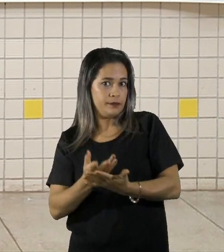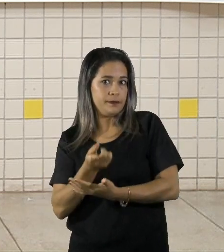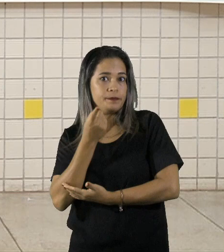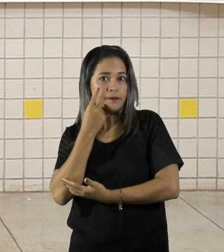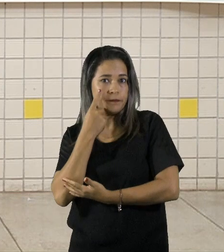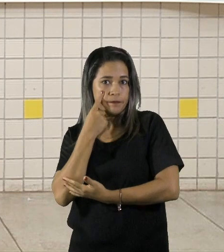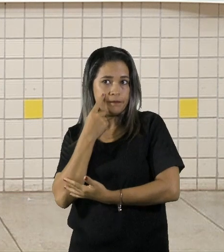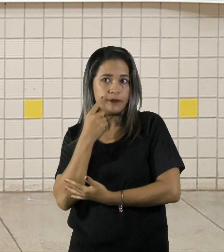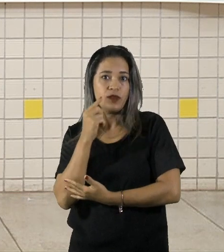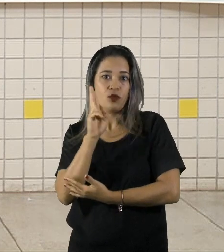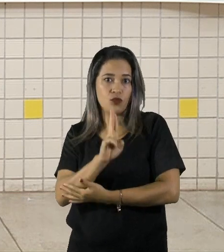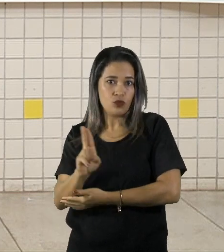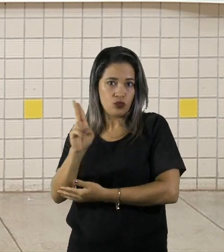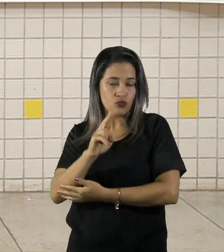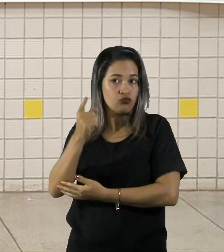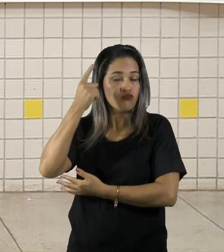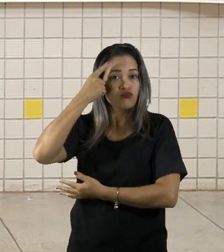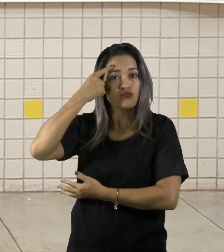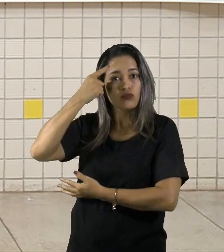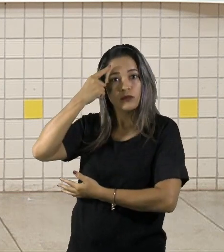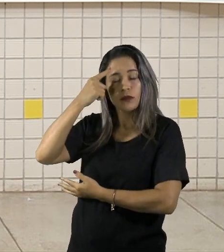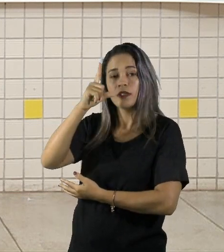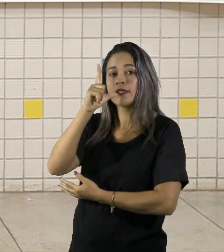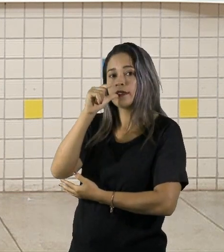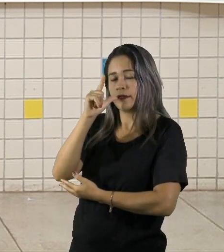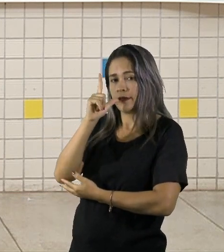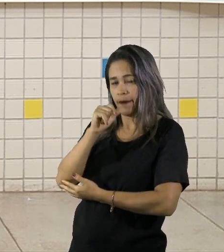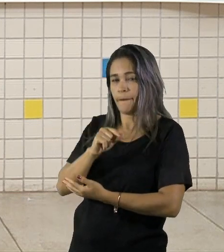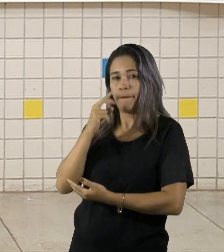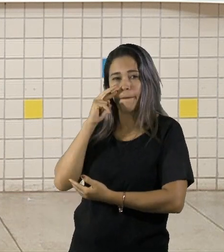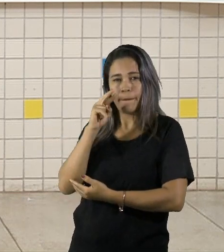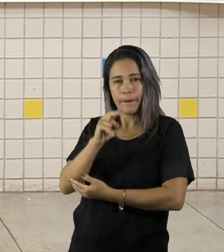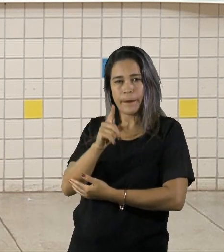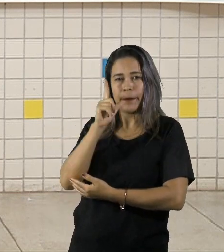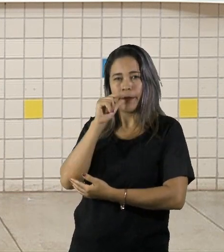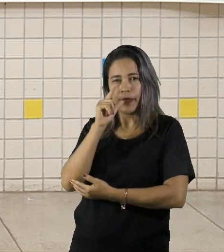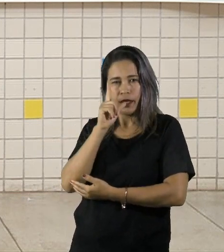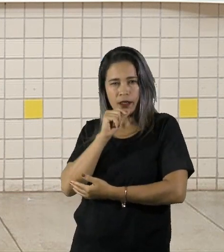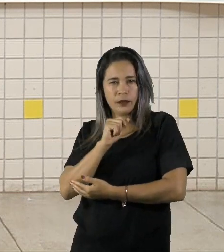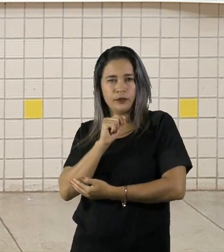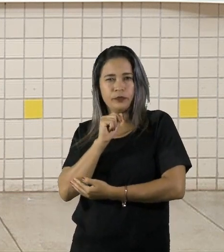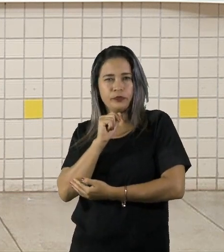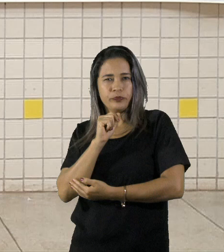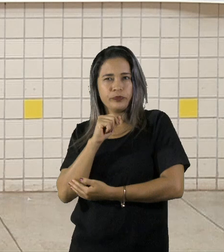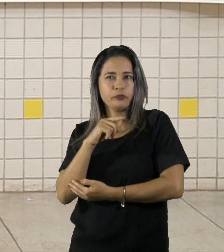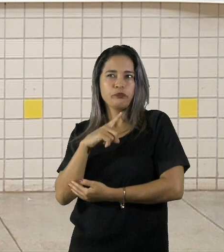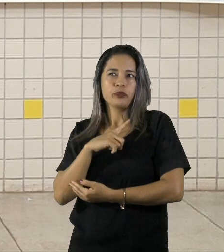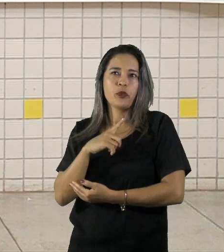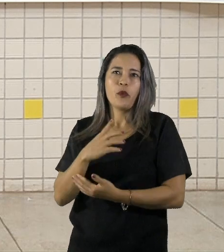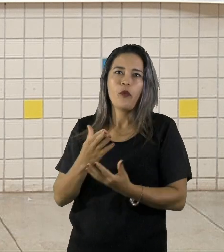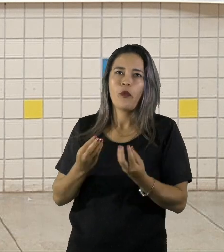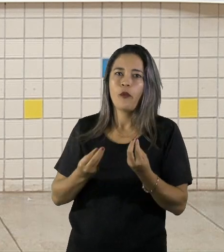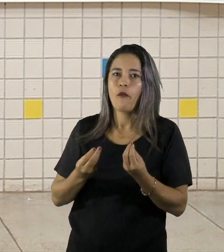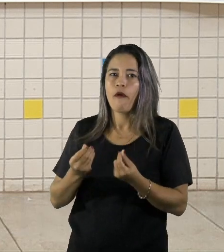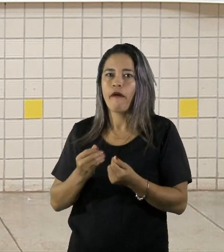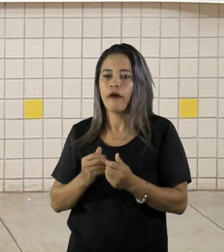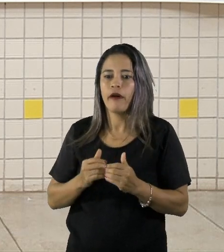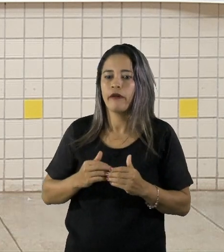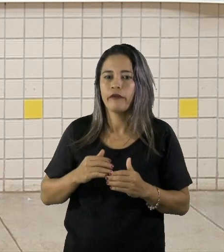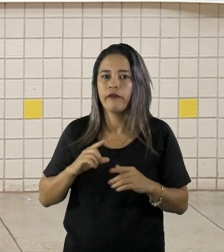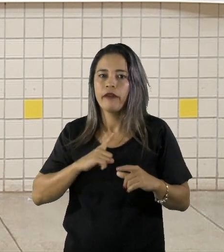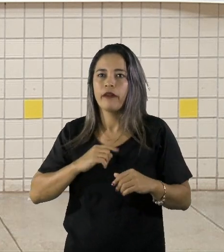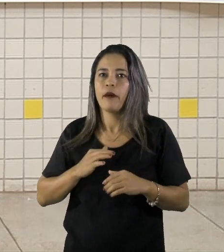consumo consciente da água. A gente viu que a água ela não é uma substância que tem infinitamente no nosso